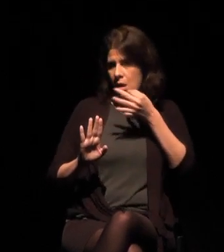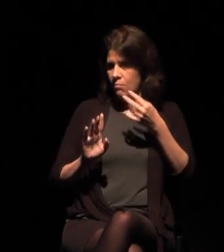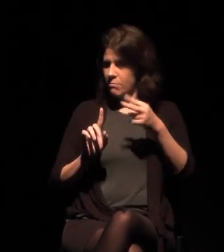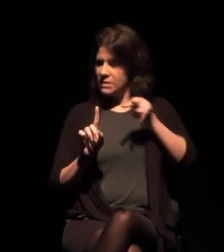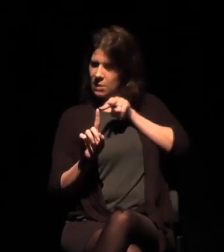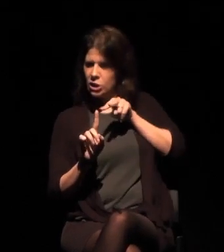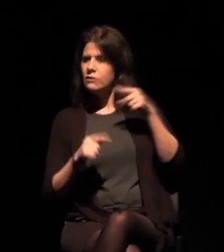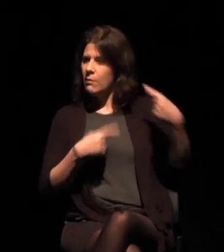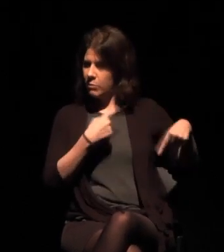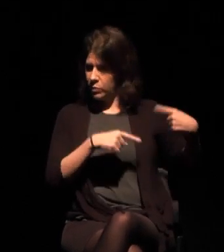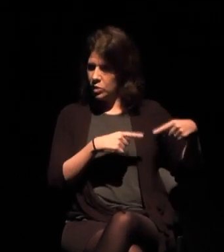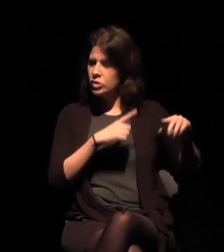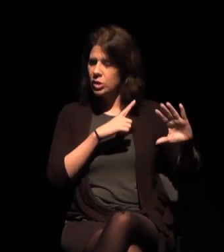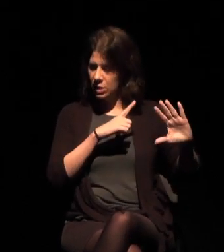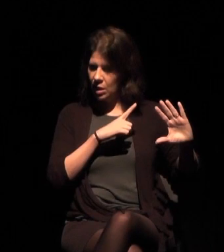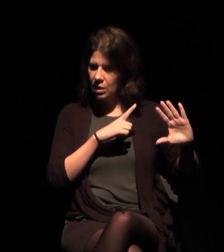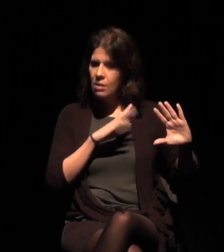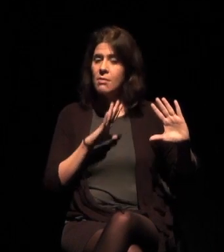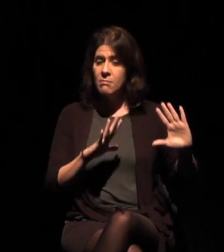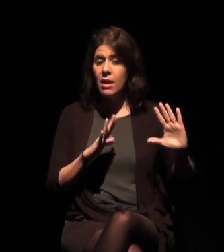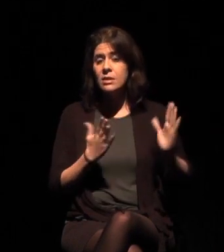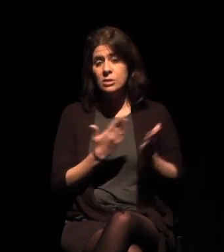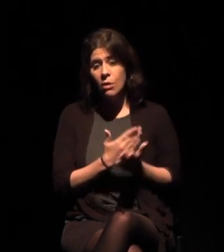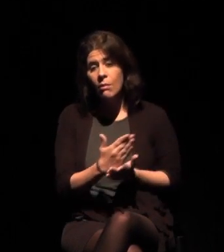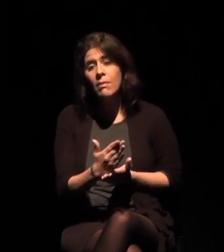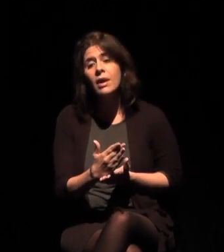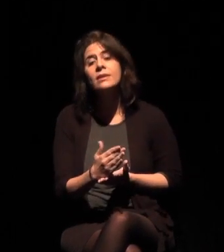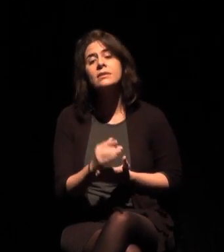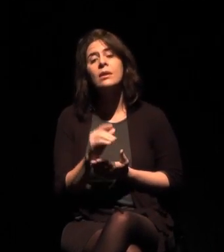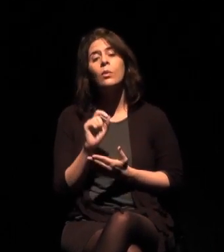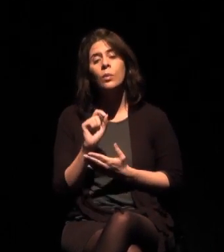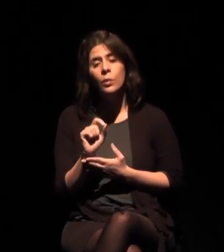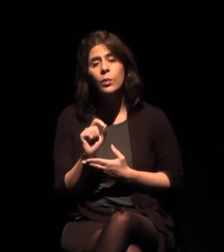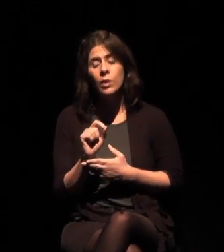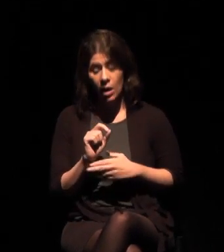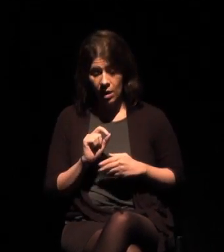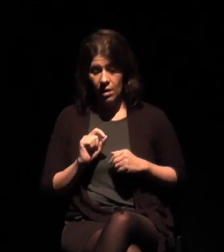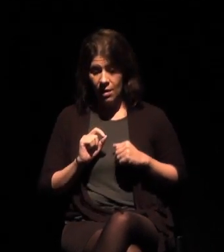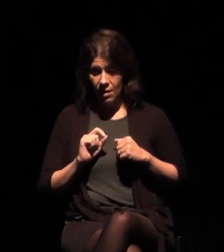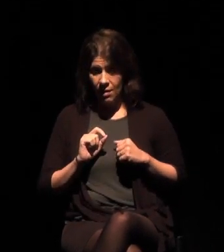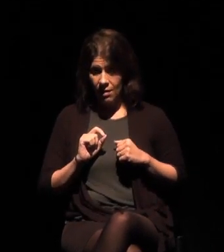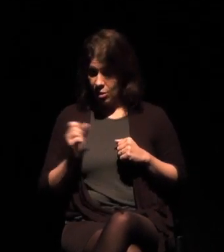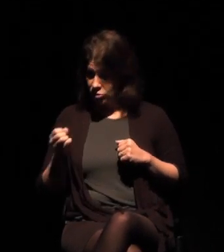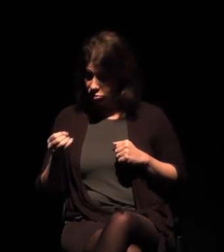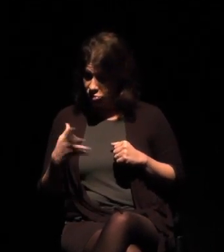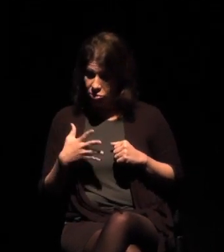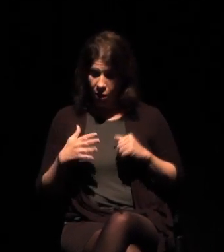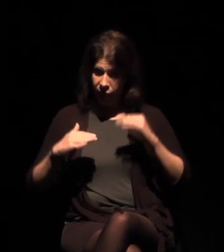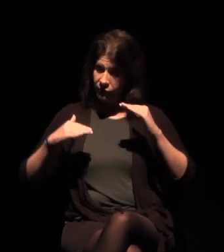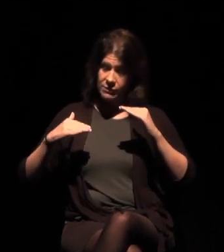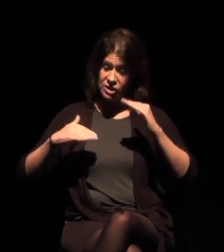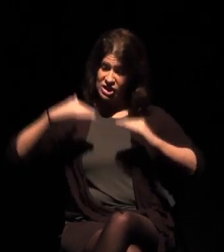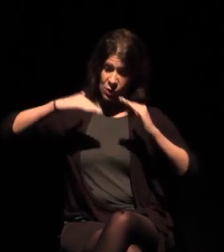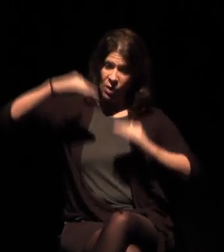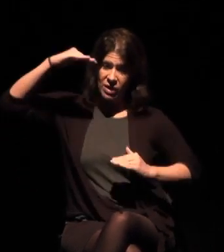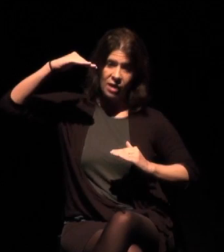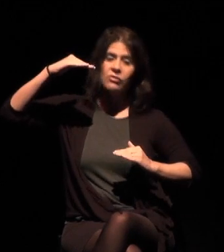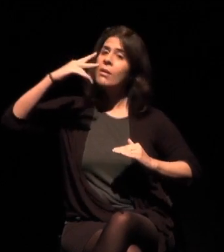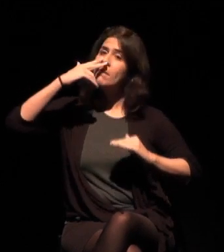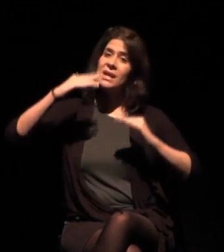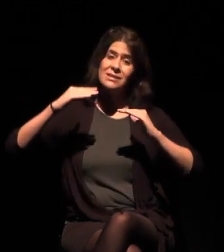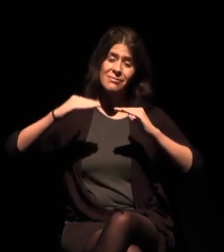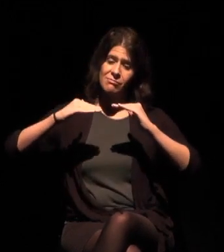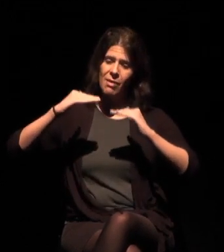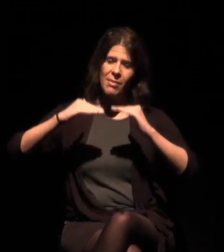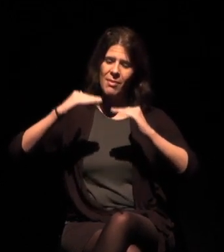consensualizar quintão explorava bem os destas novas desigualdades nomeadamente